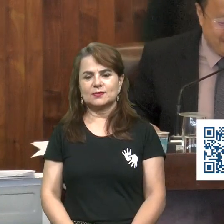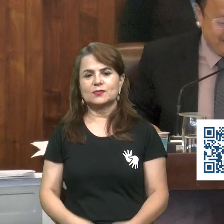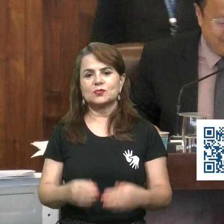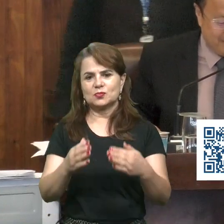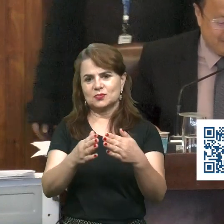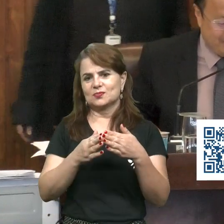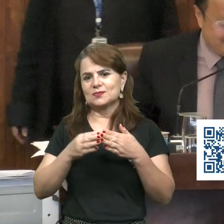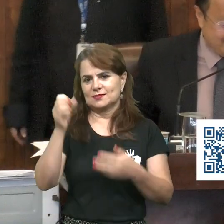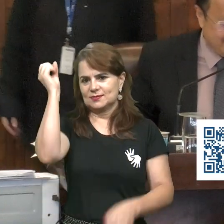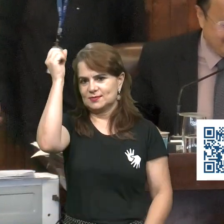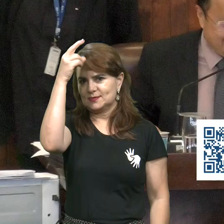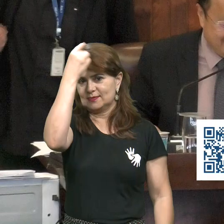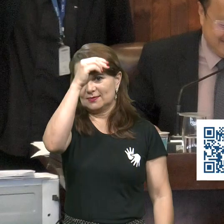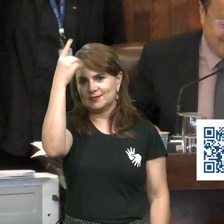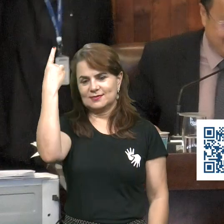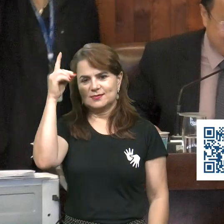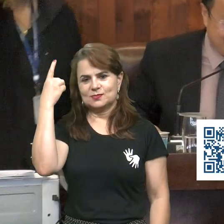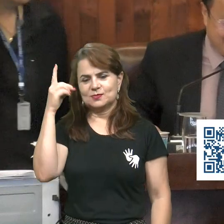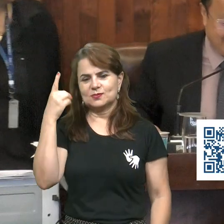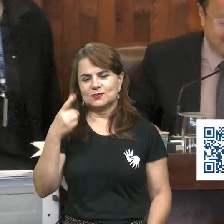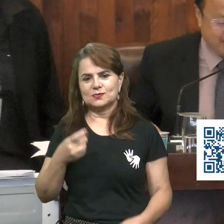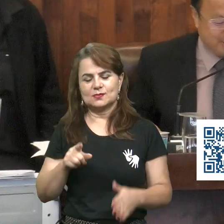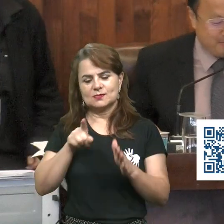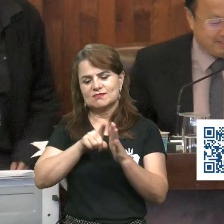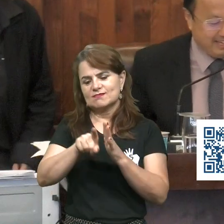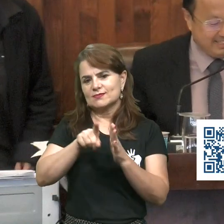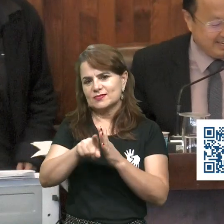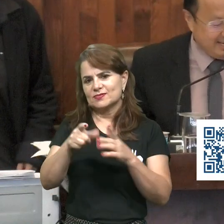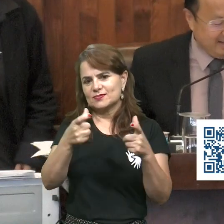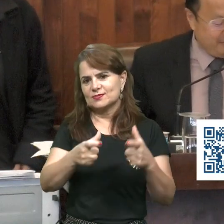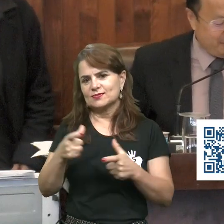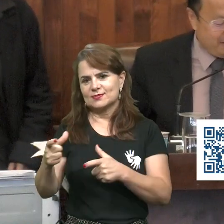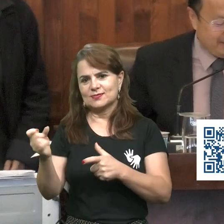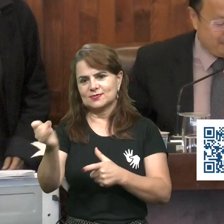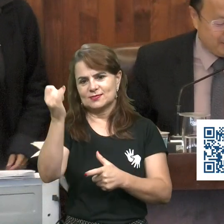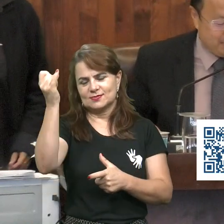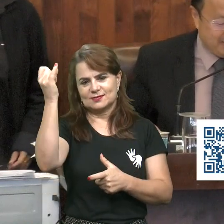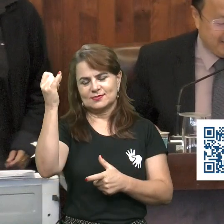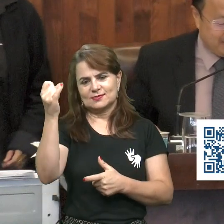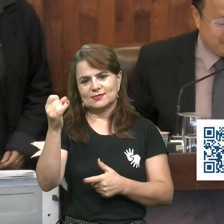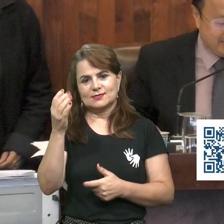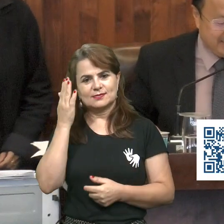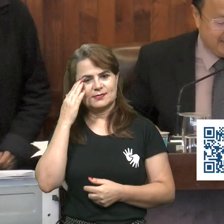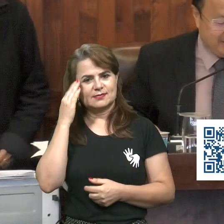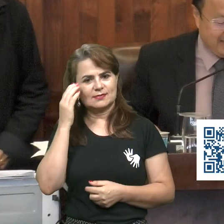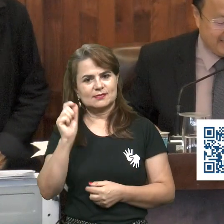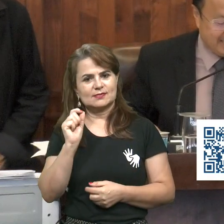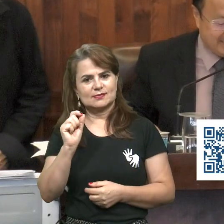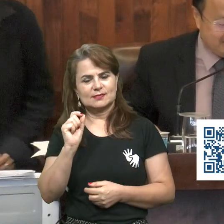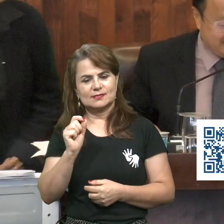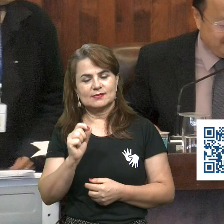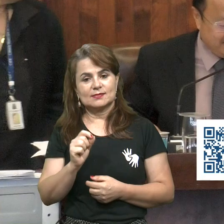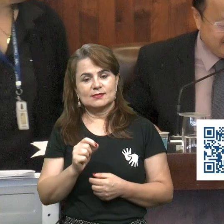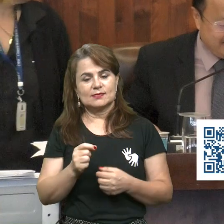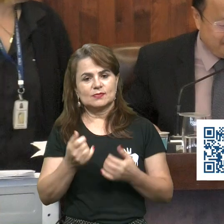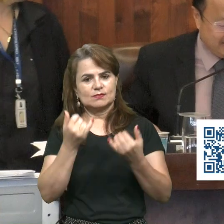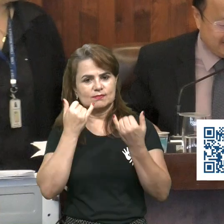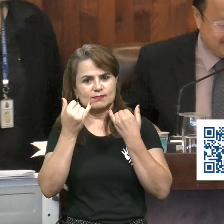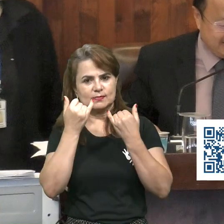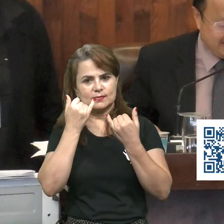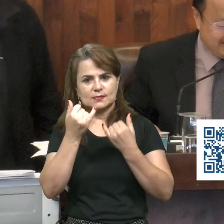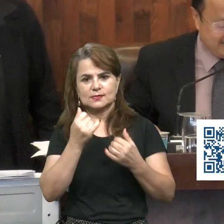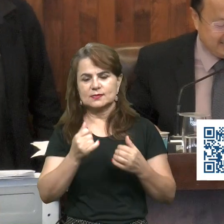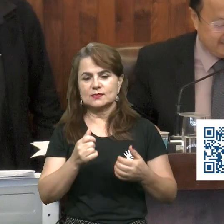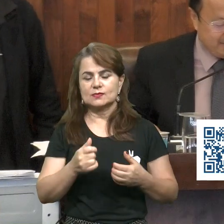Solicitando ao prefeito municipal, senhor Daniel Alonso, após consultar os órgãos competentes, informar da possibilidade de proceder com a realização de serviços de